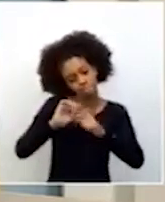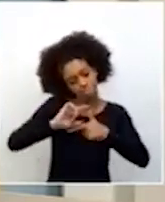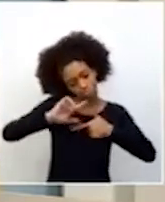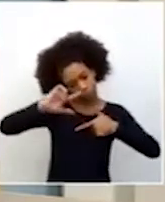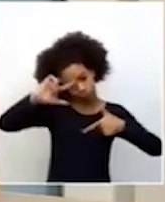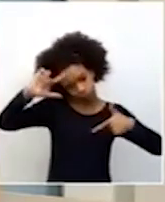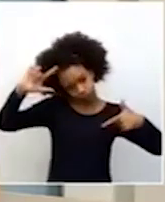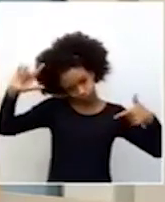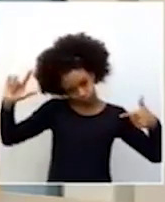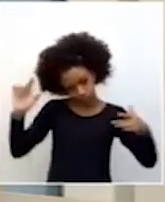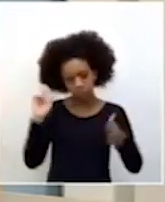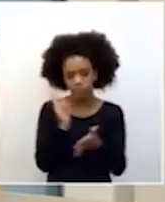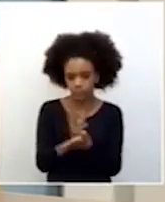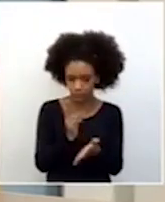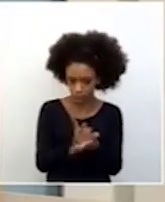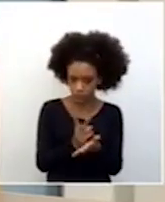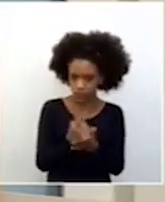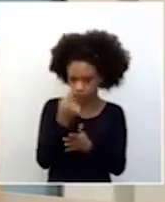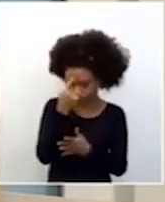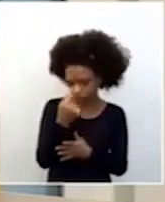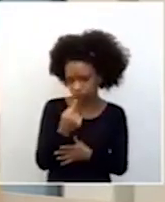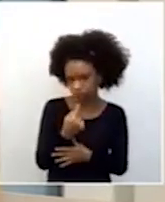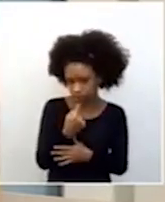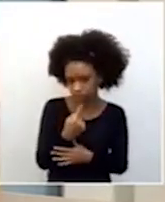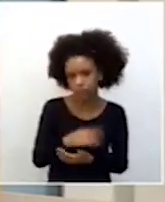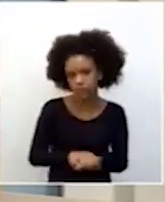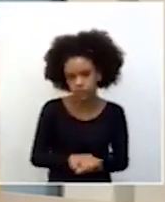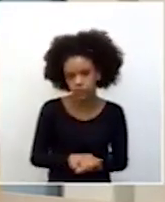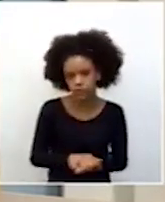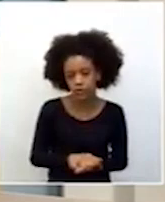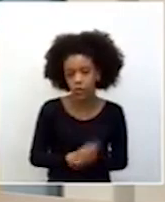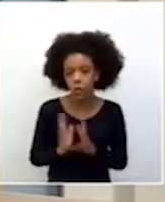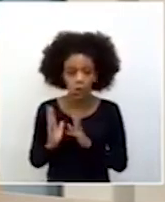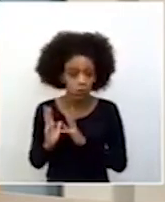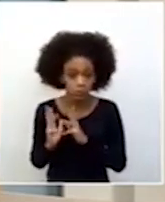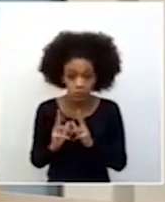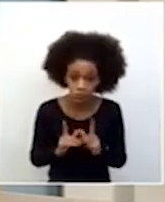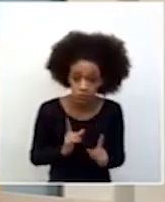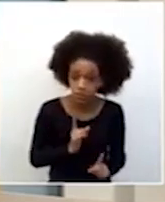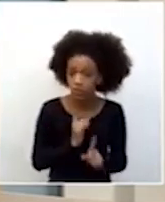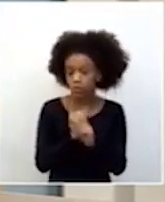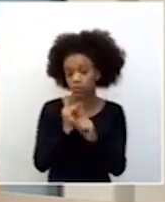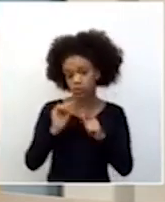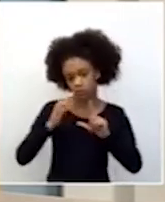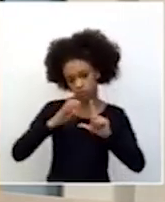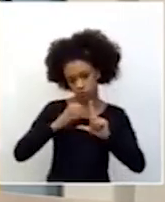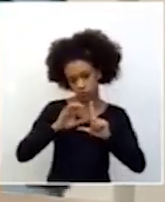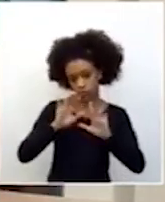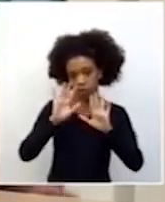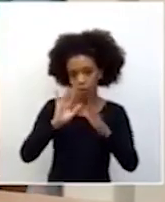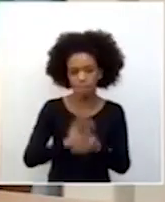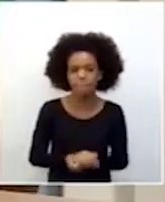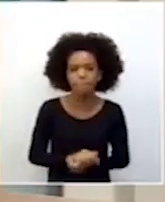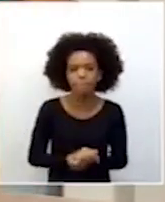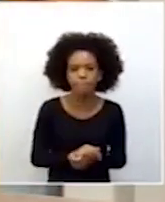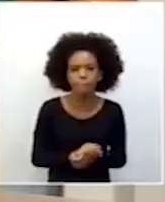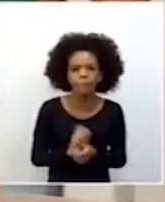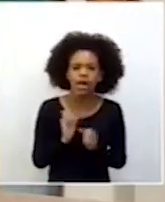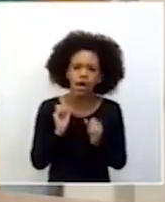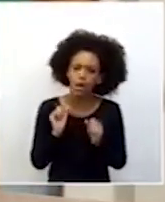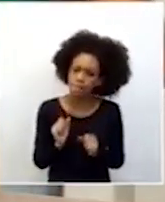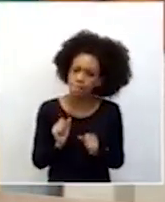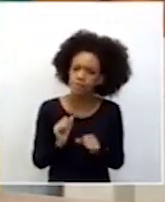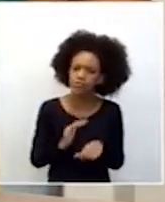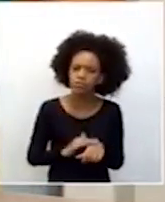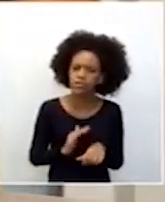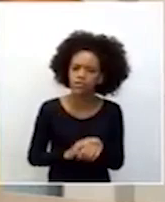gente poder seguir com as características, com tudo que a gente pode encontrar numa charge. Ó, a gente pode fazer uma alusão,